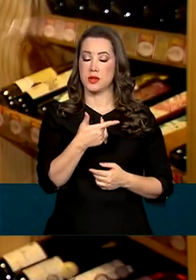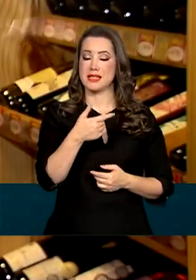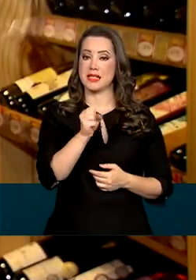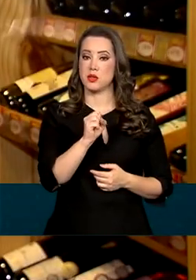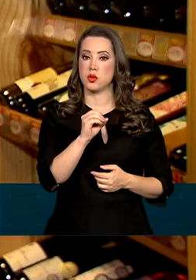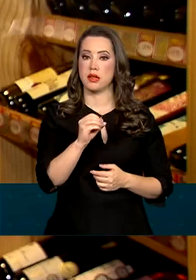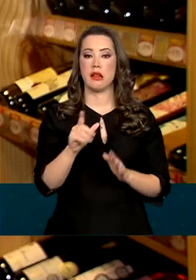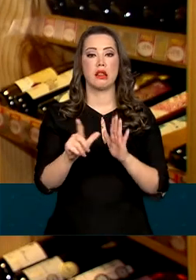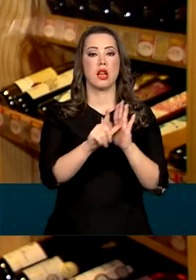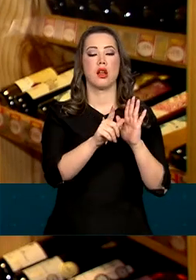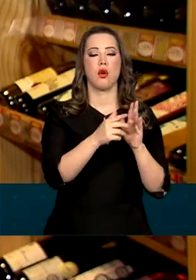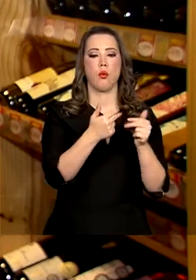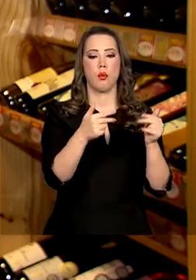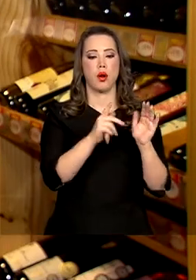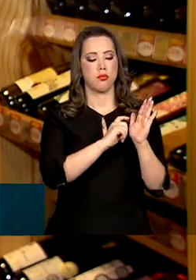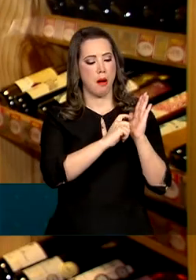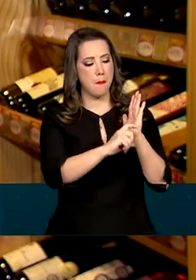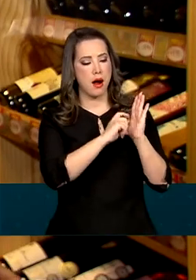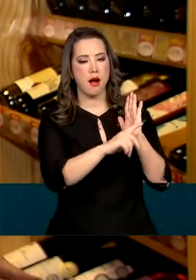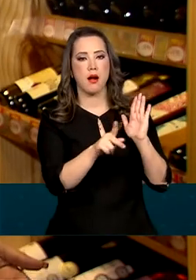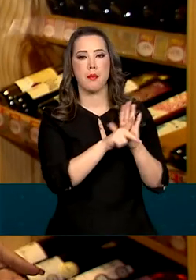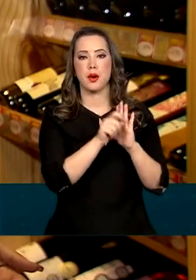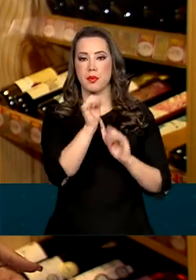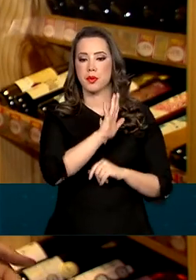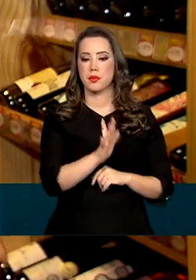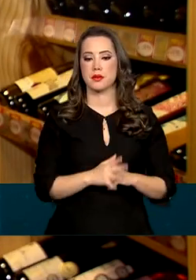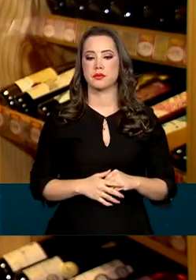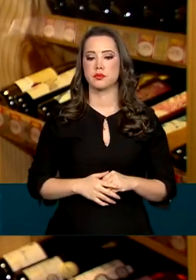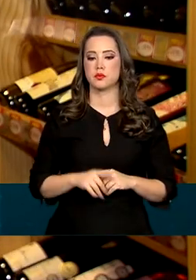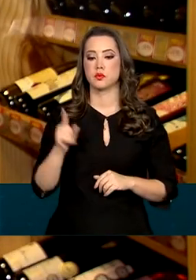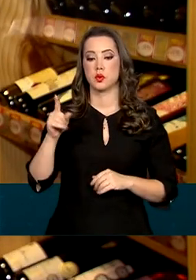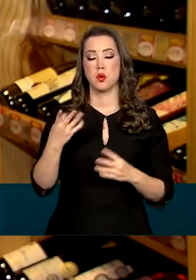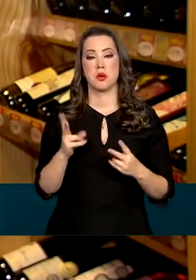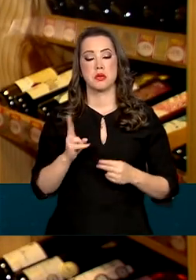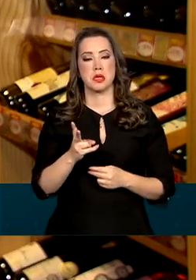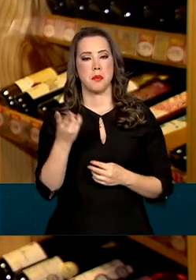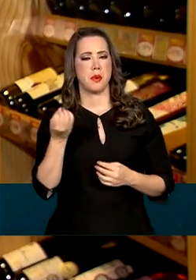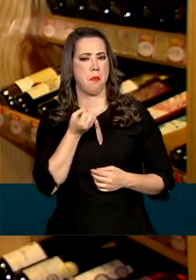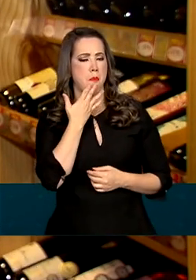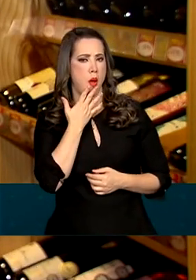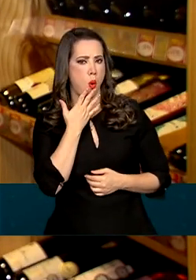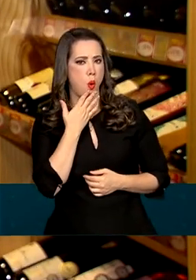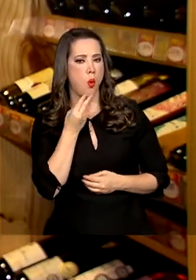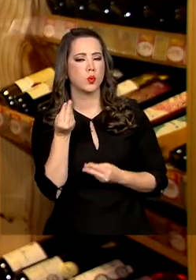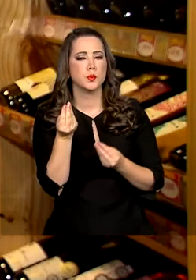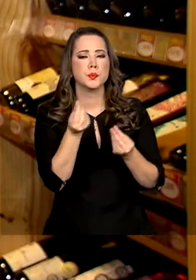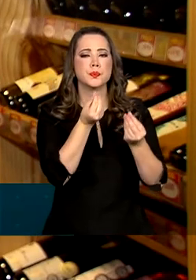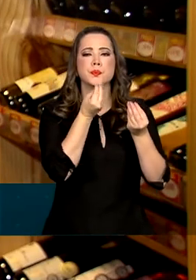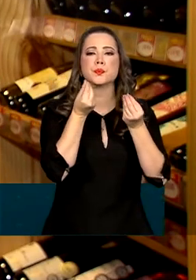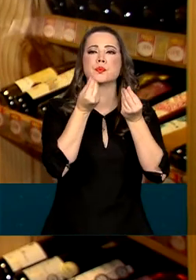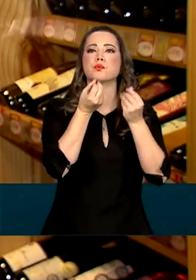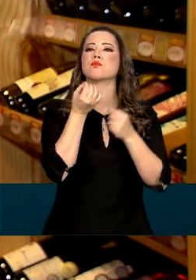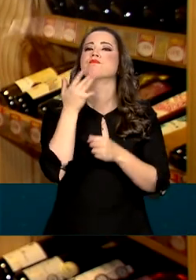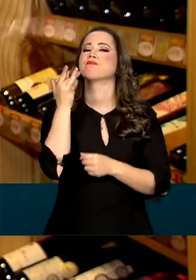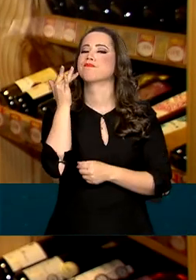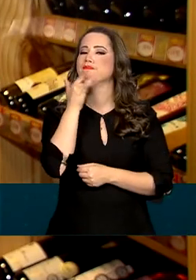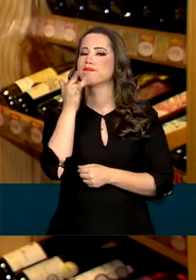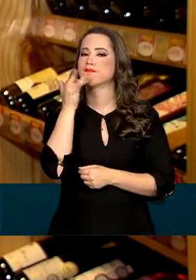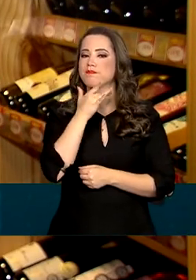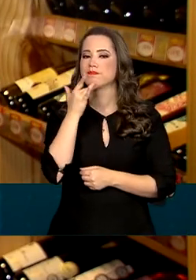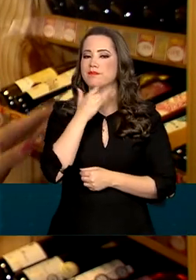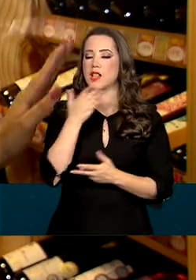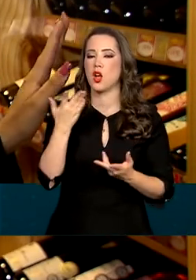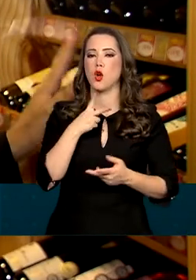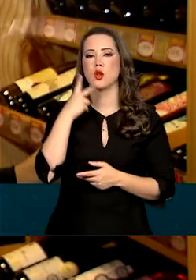qualidade e Sabores cada vez mais apurados os vinhos espumantes brasileiros estão ganhando espaço